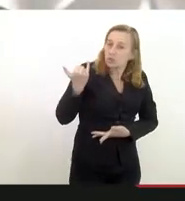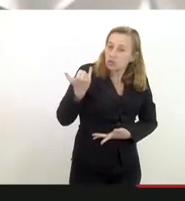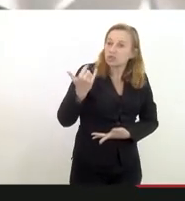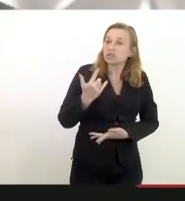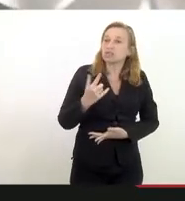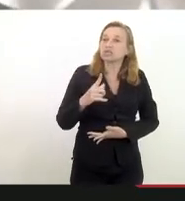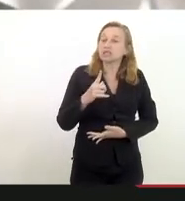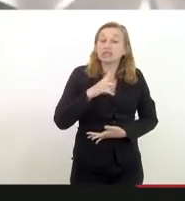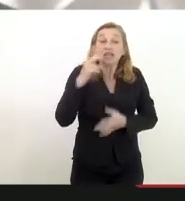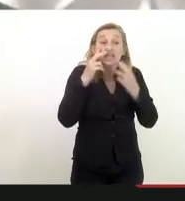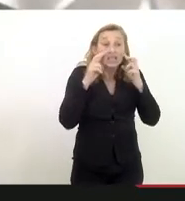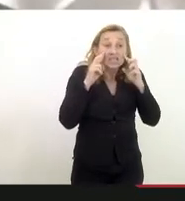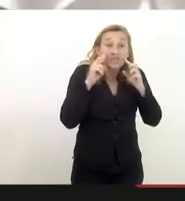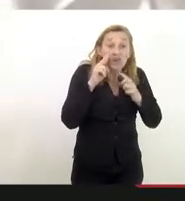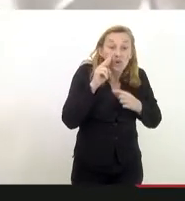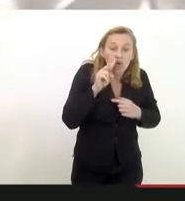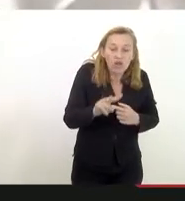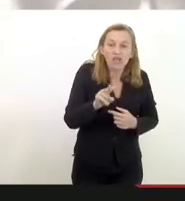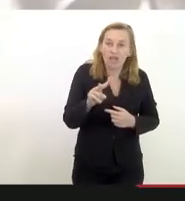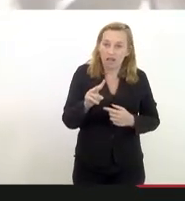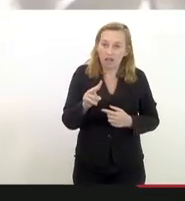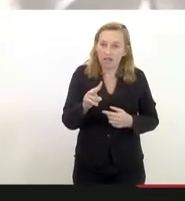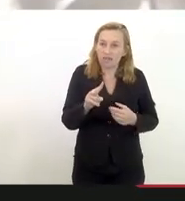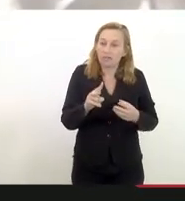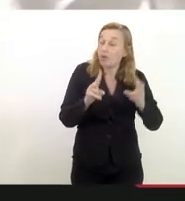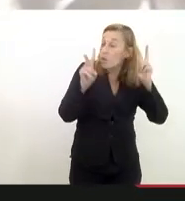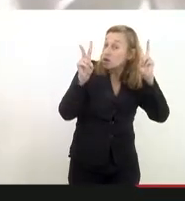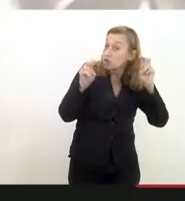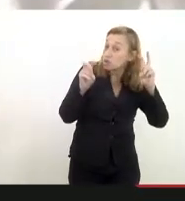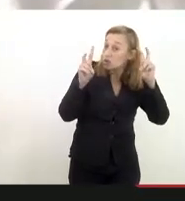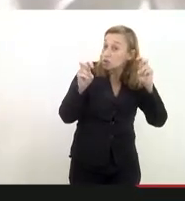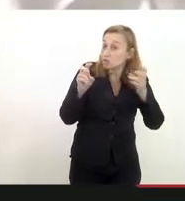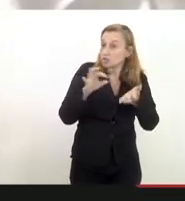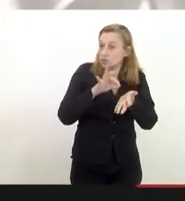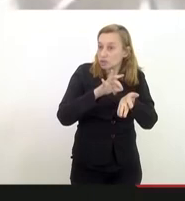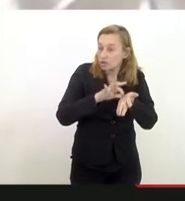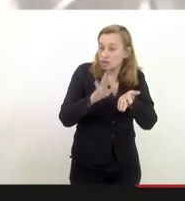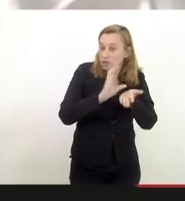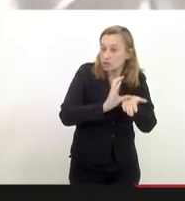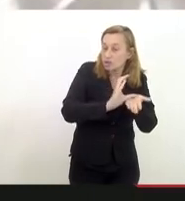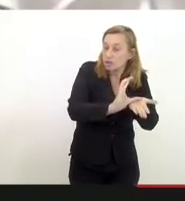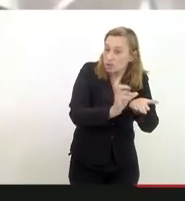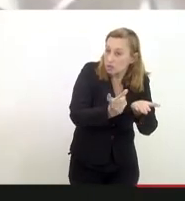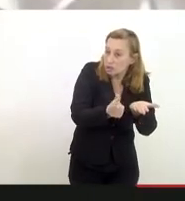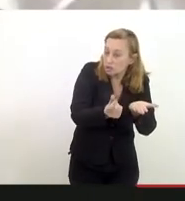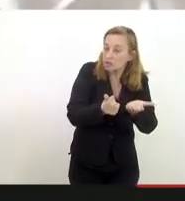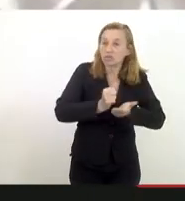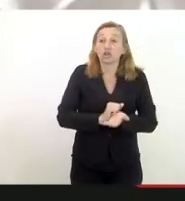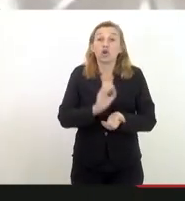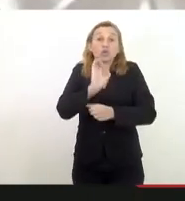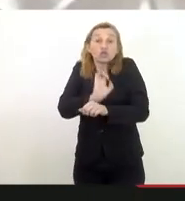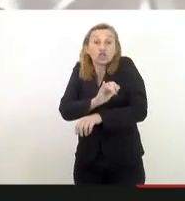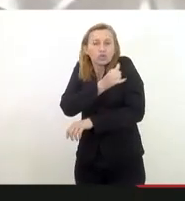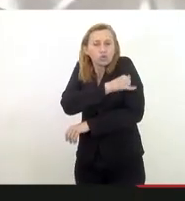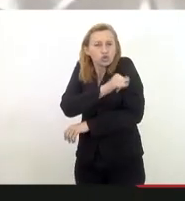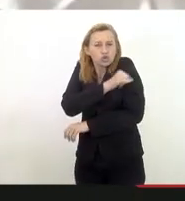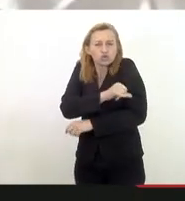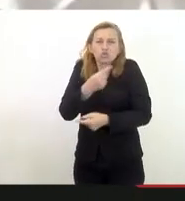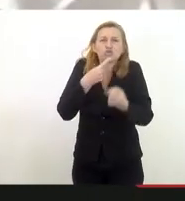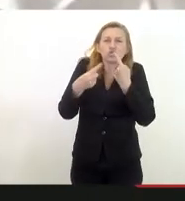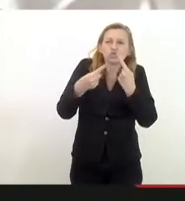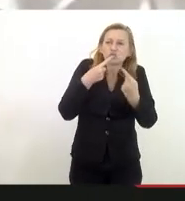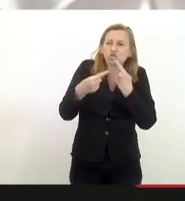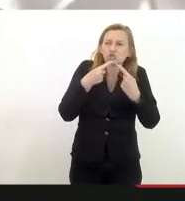gente tenha esse olhar para a questão da rubrica orçamentária. O Estado do Rio de Janeiro